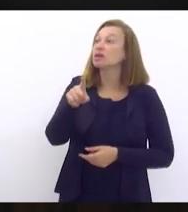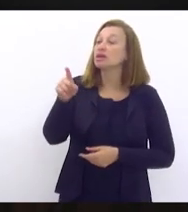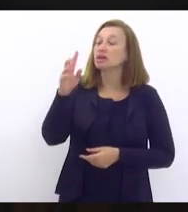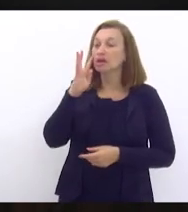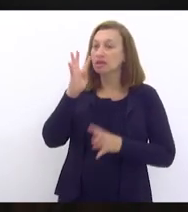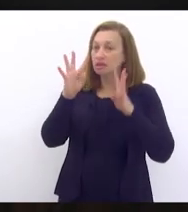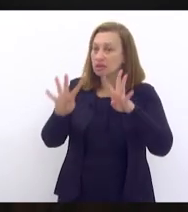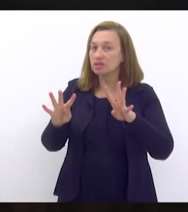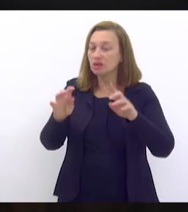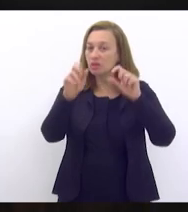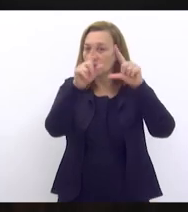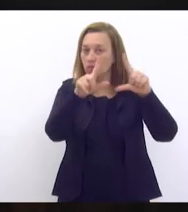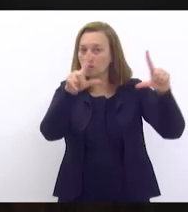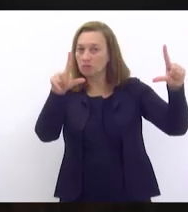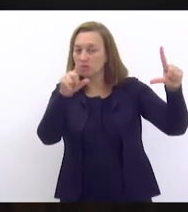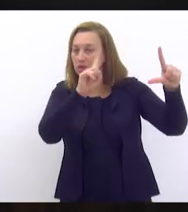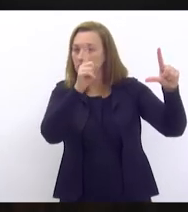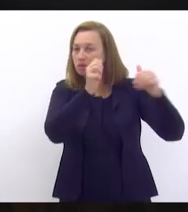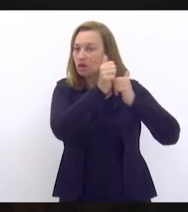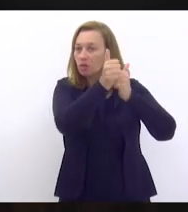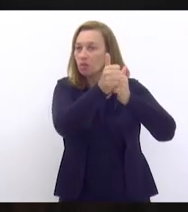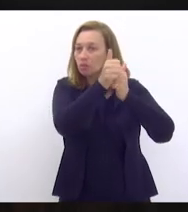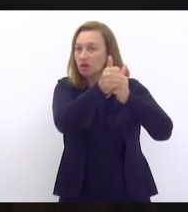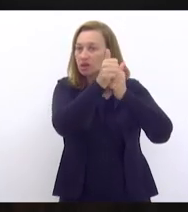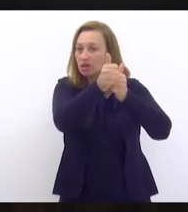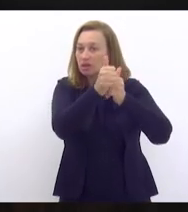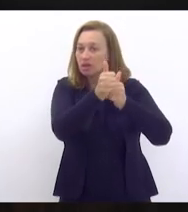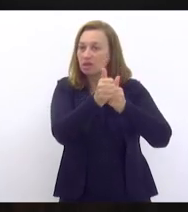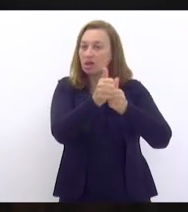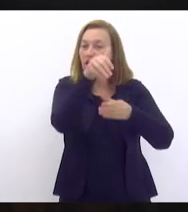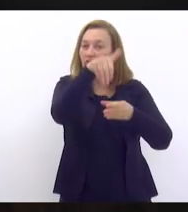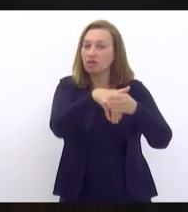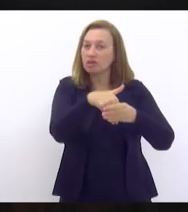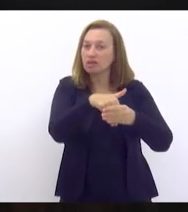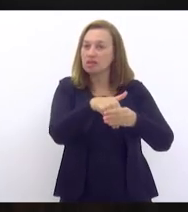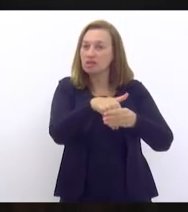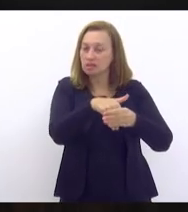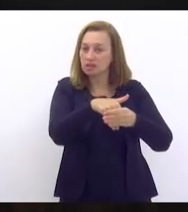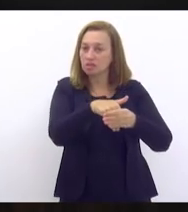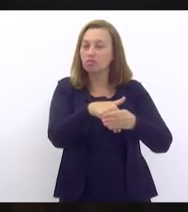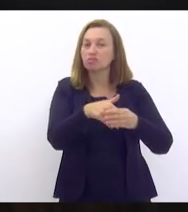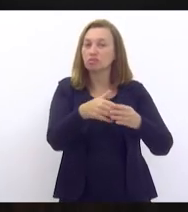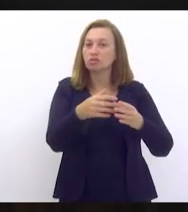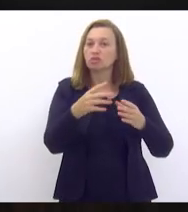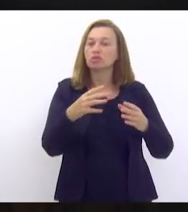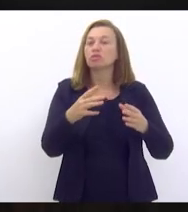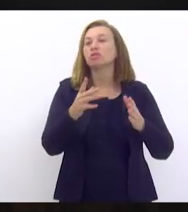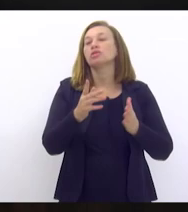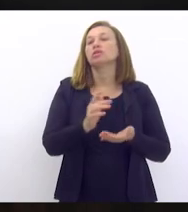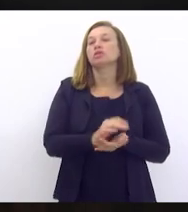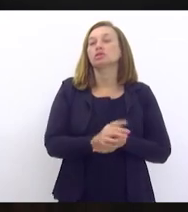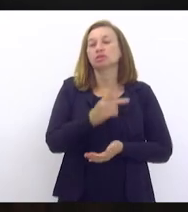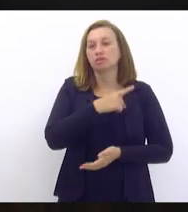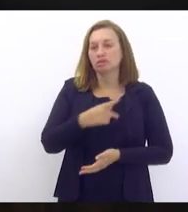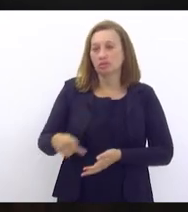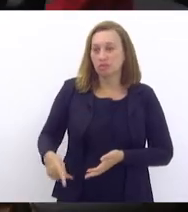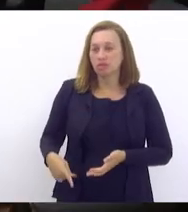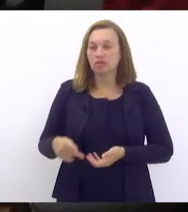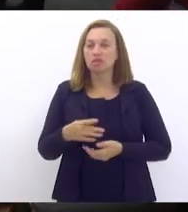o painel não está acompanhando aqui o cantar da presidência, por